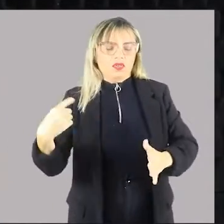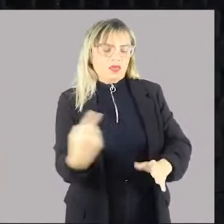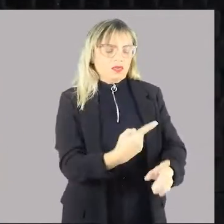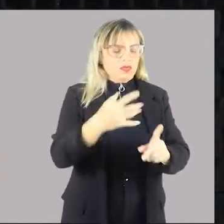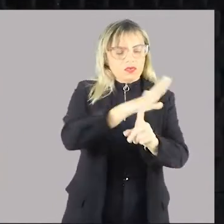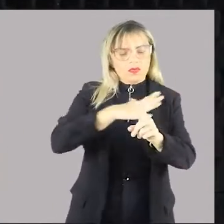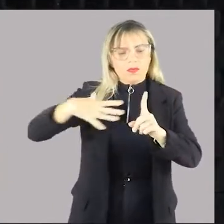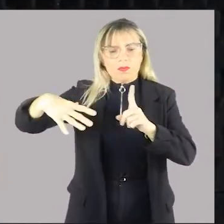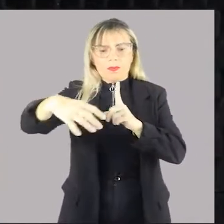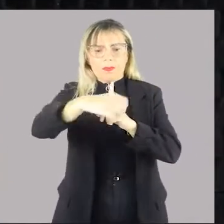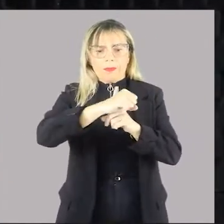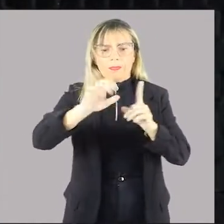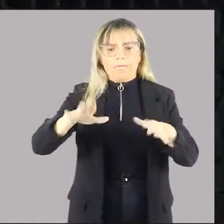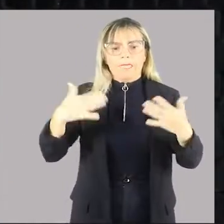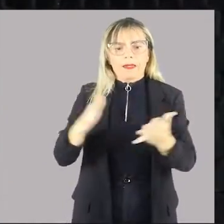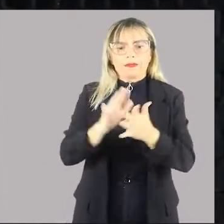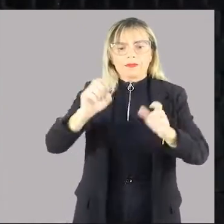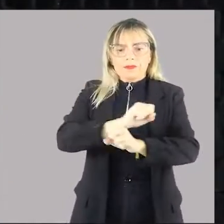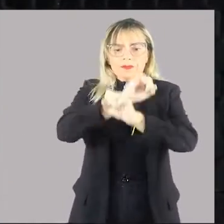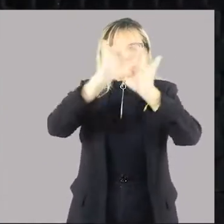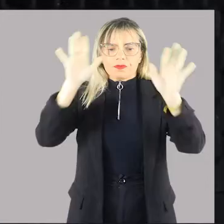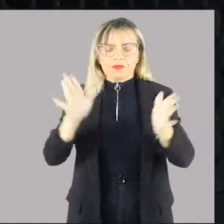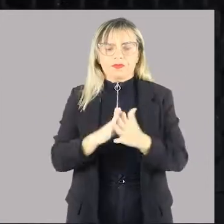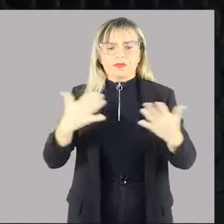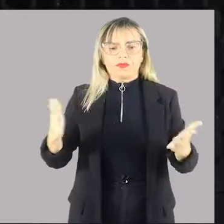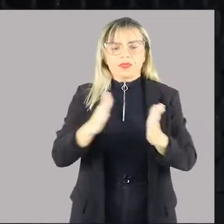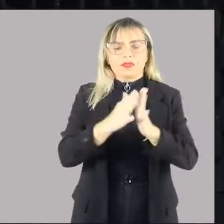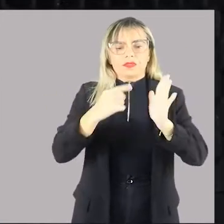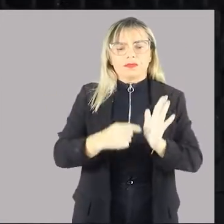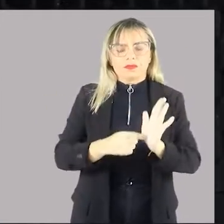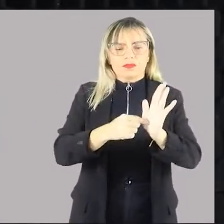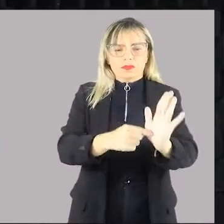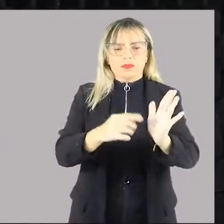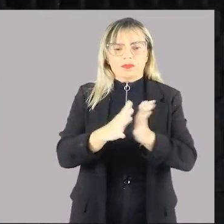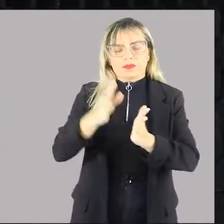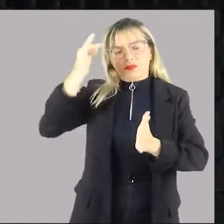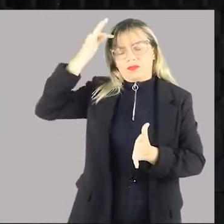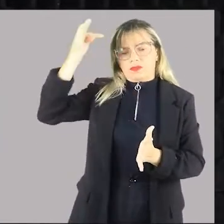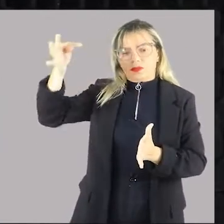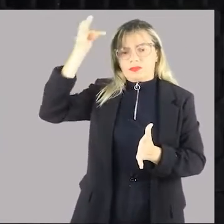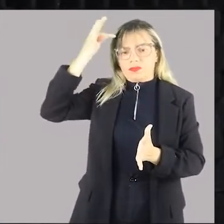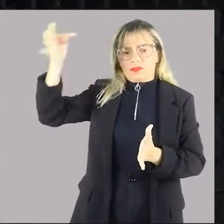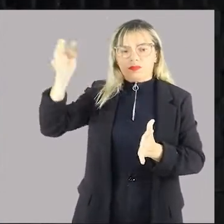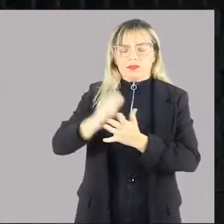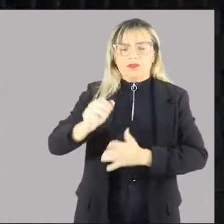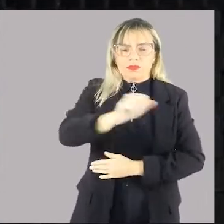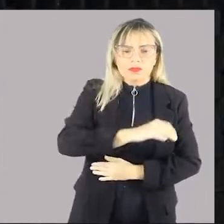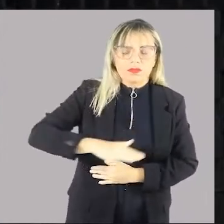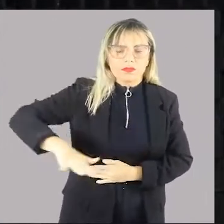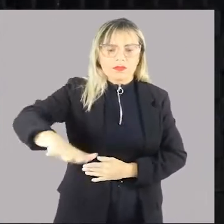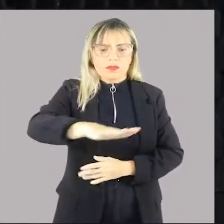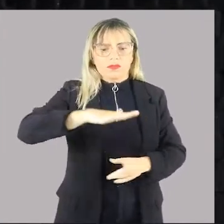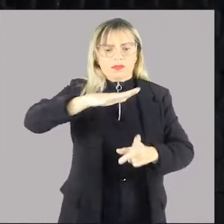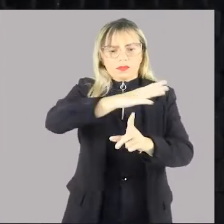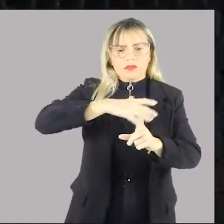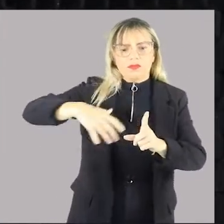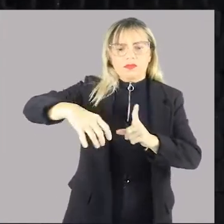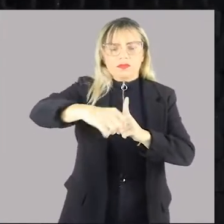sociedade. E é evidente que nós vamos trazer teóricos do campo da